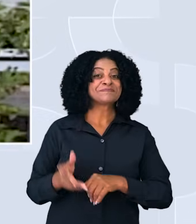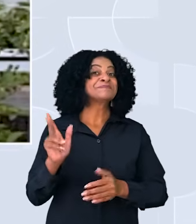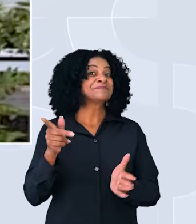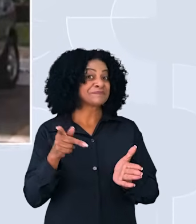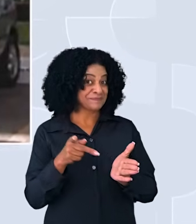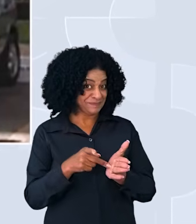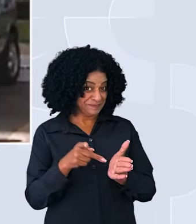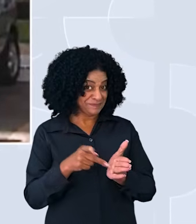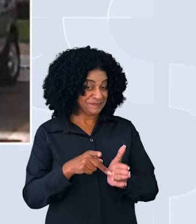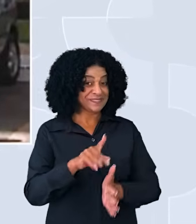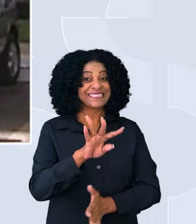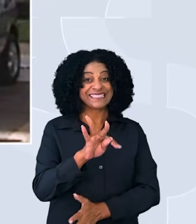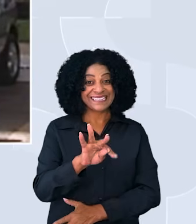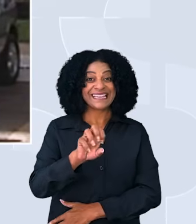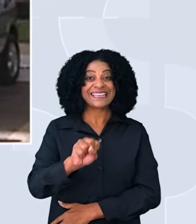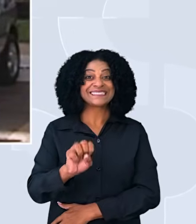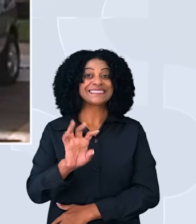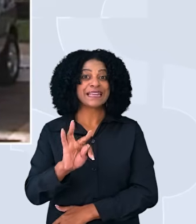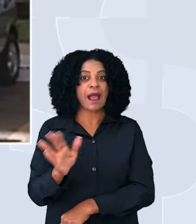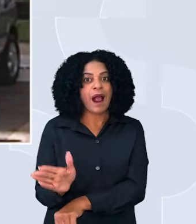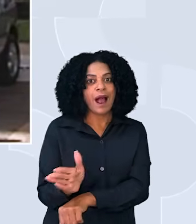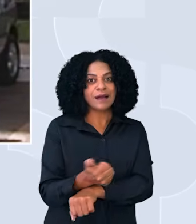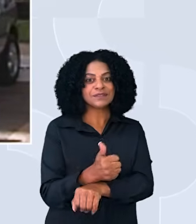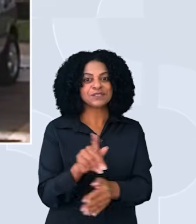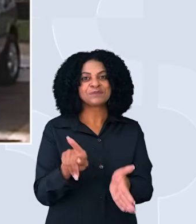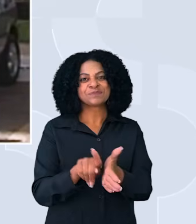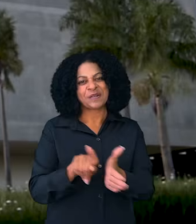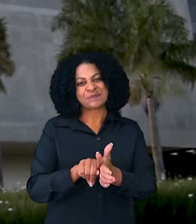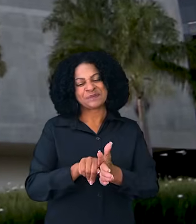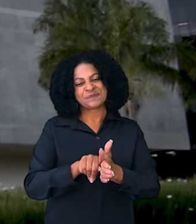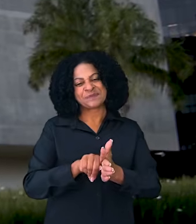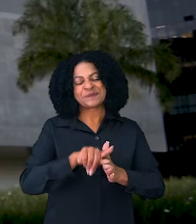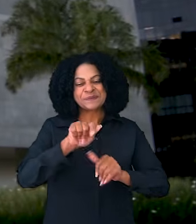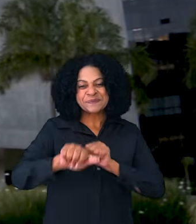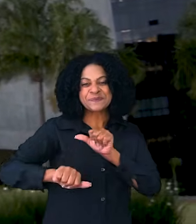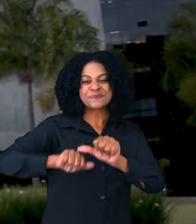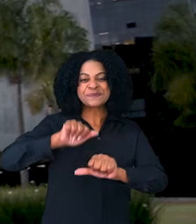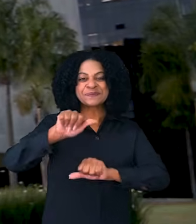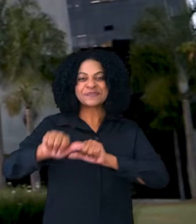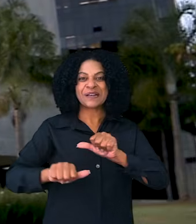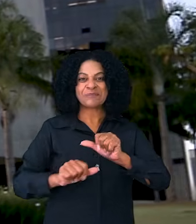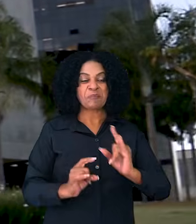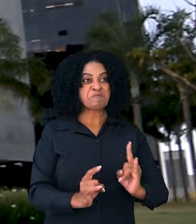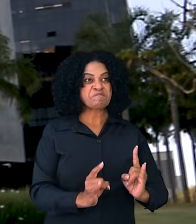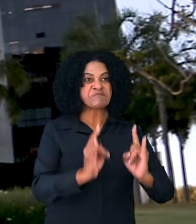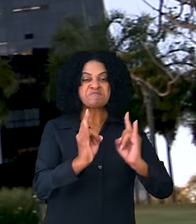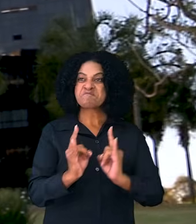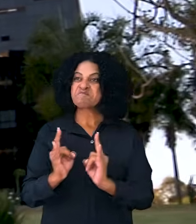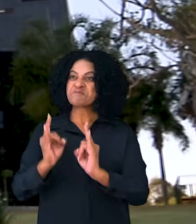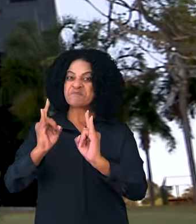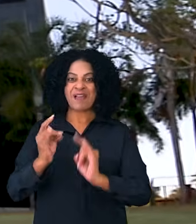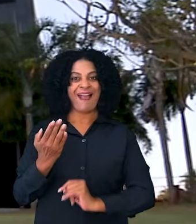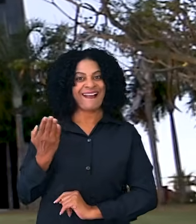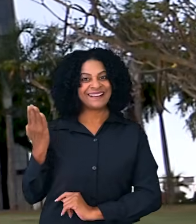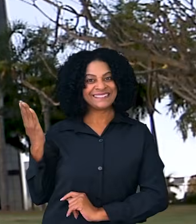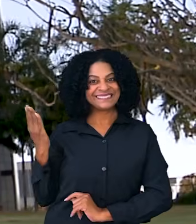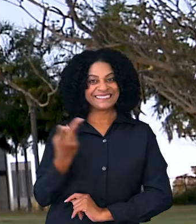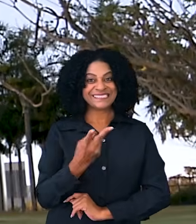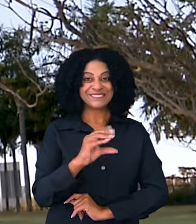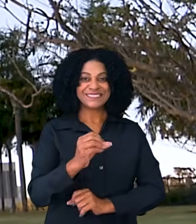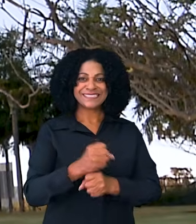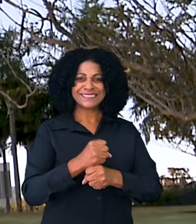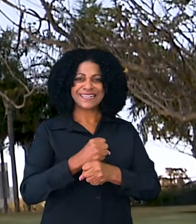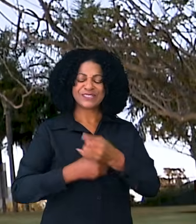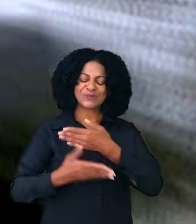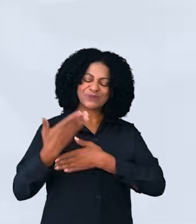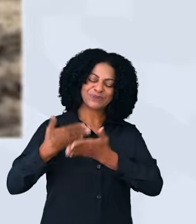realidade do Tribunal Superior do Trabalho antes da mudança oficial para o atual edifício sede, que completa 20 anos de